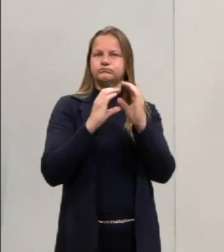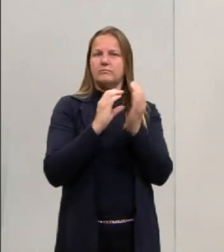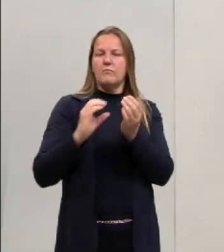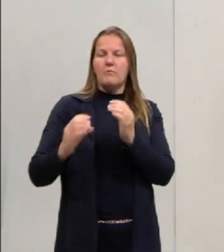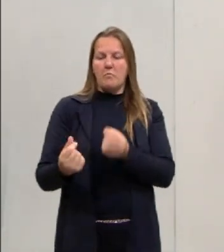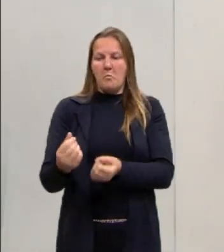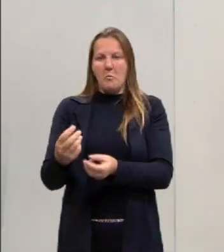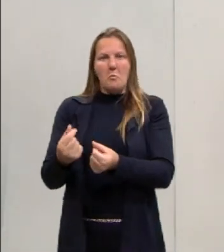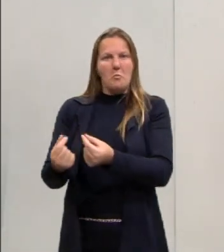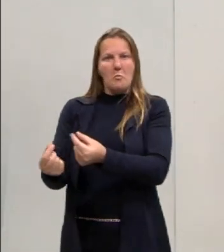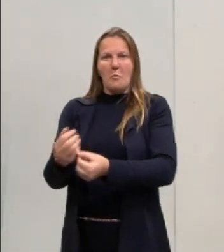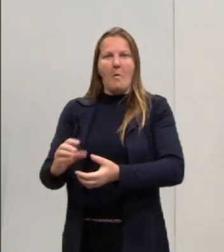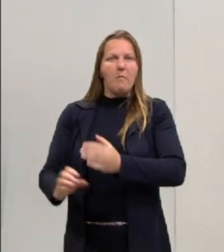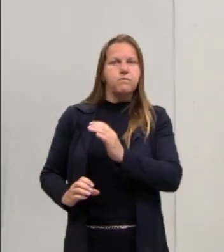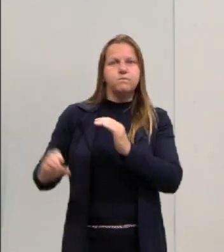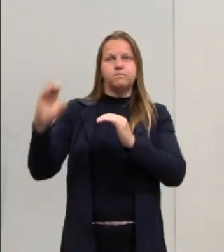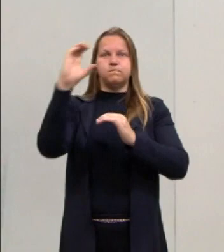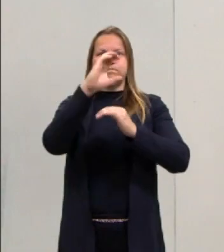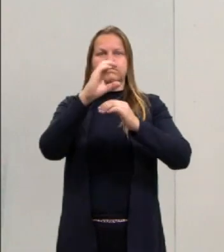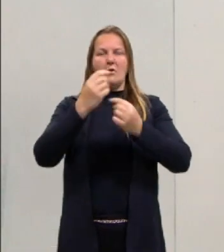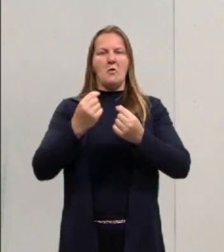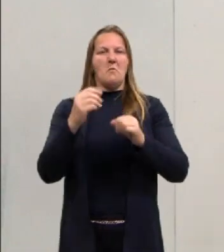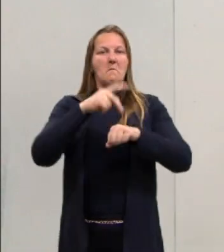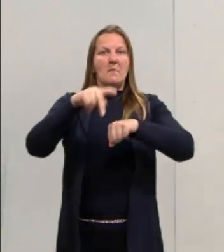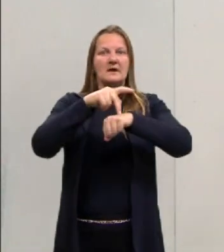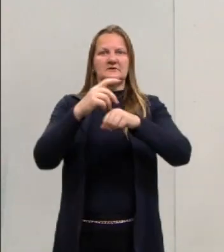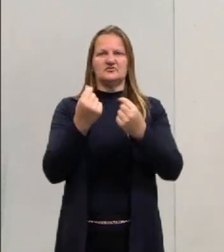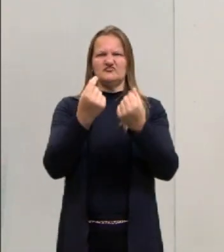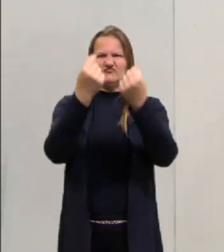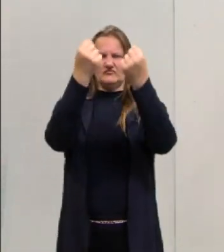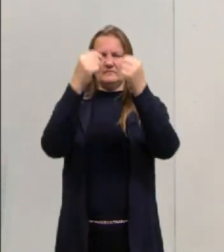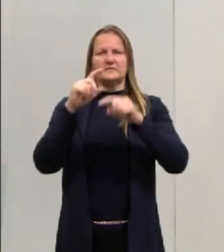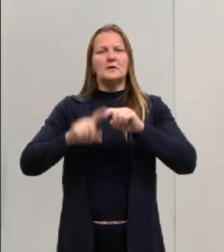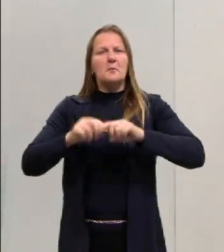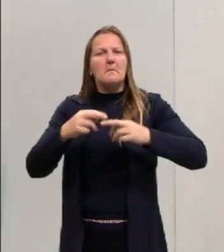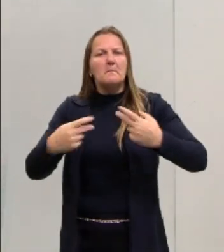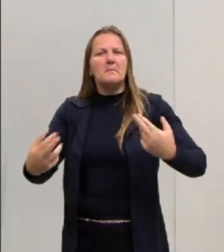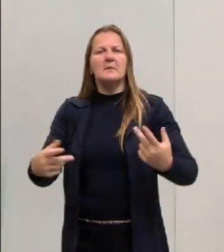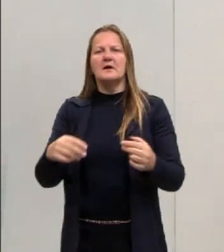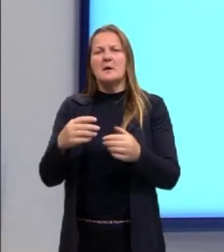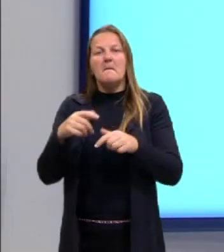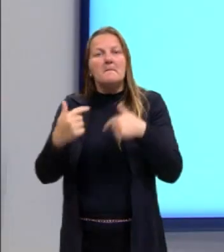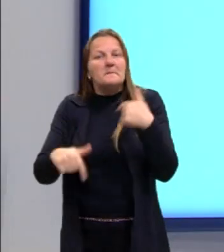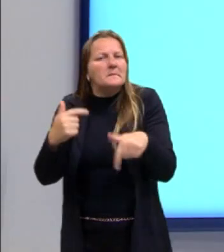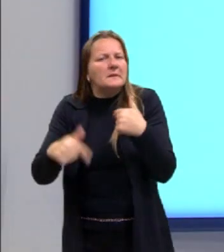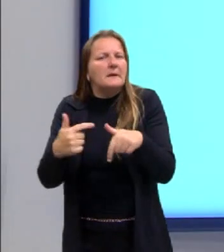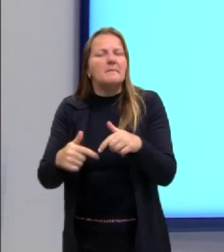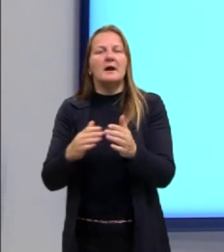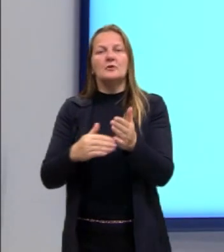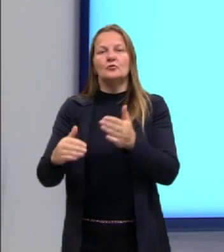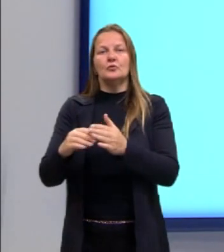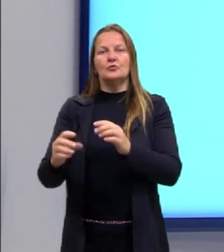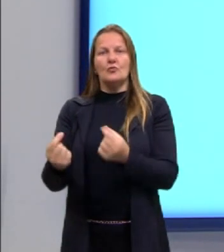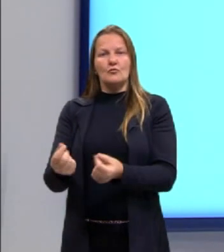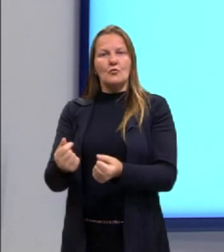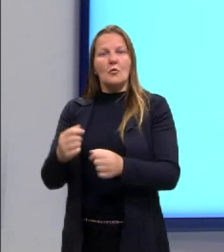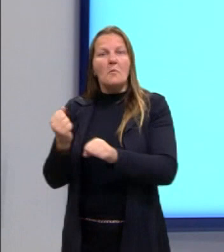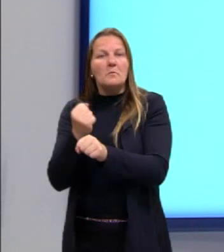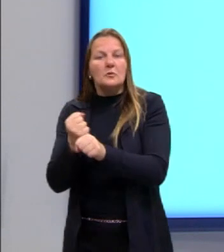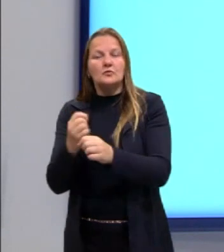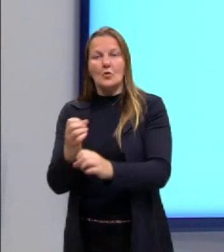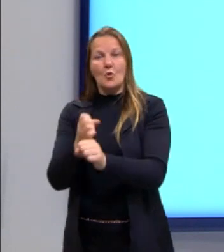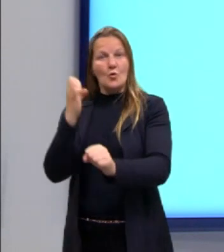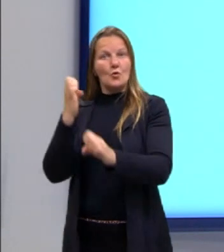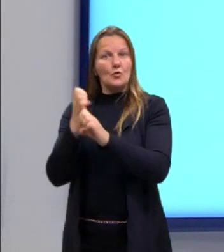pobres né subdesenvolvidos e usam esse recursos naturais a mão de obra barata para produzir o seu